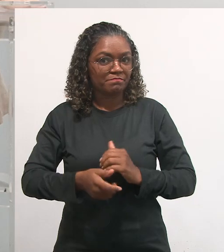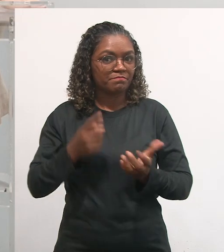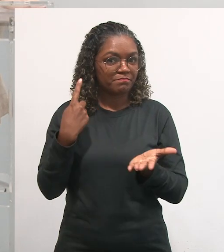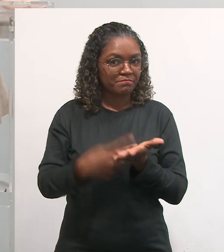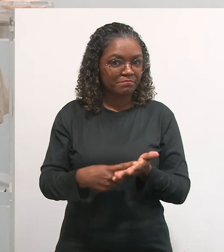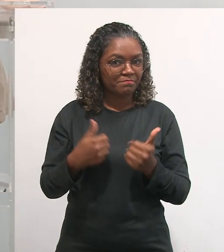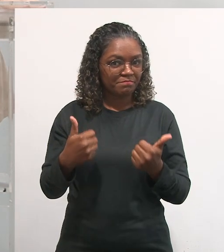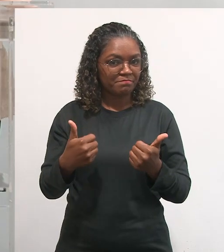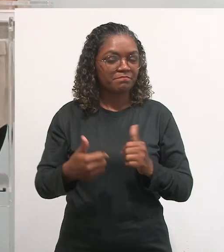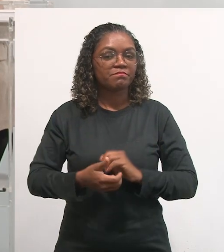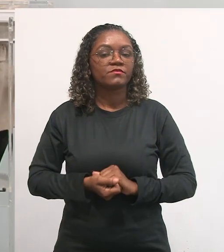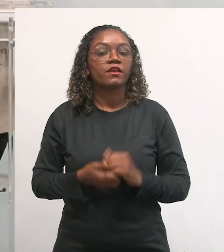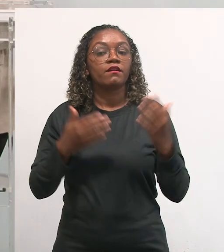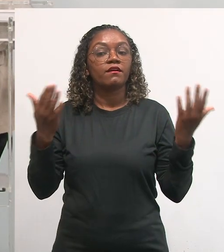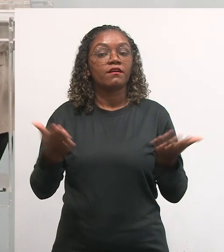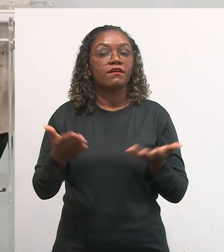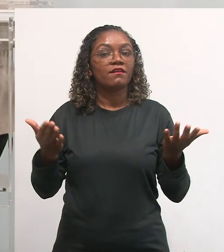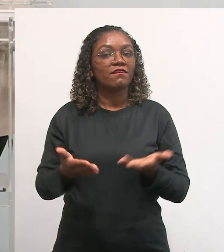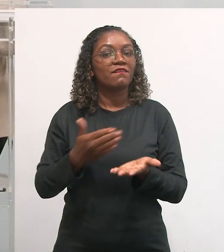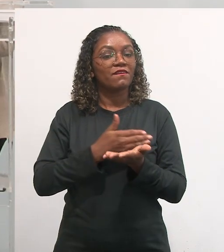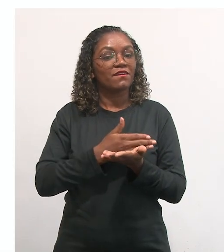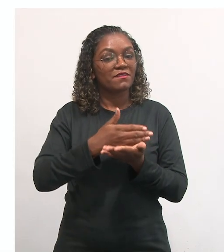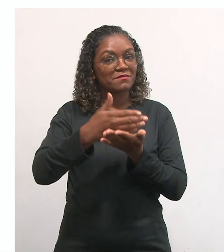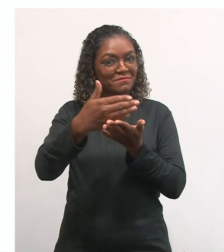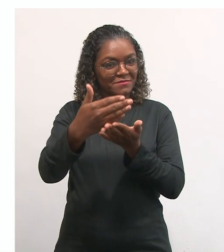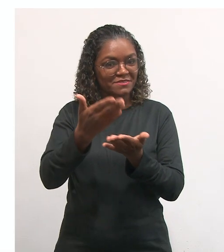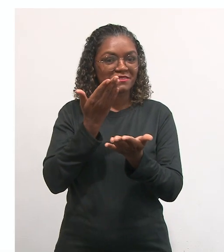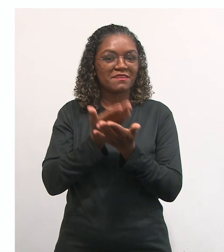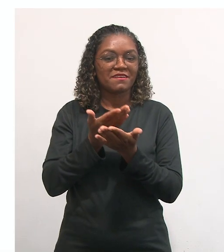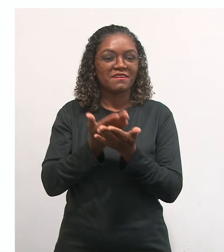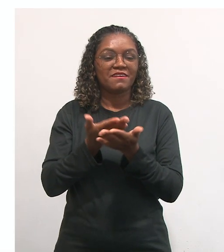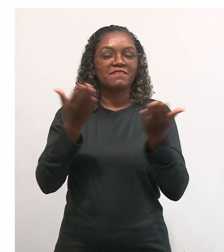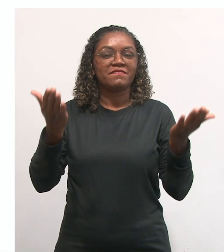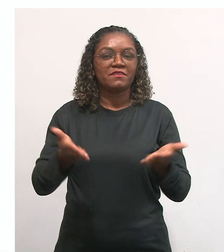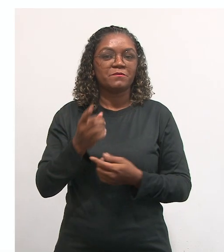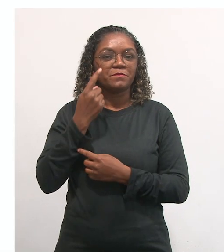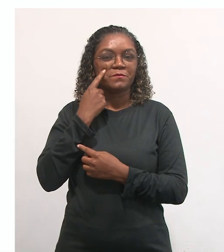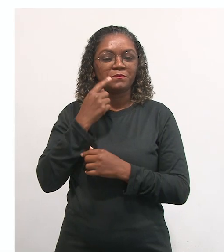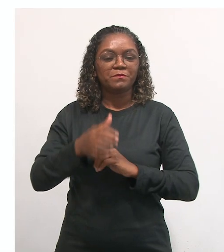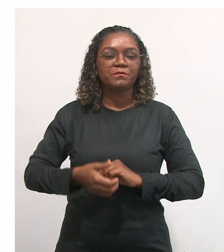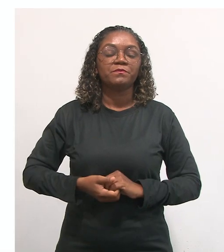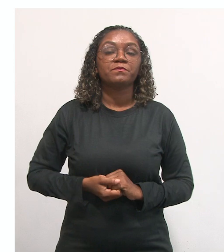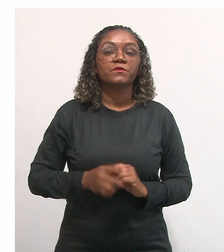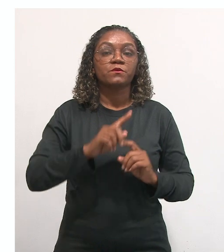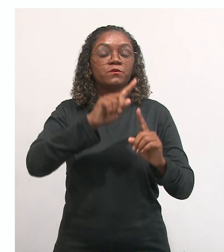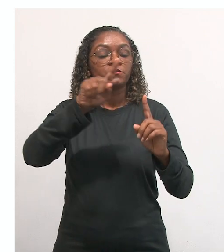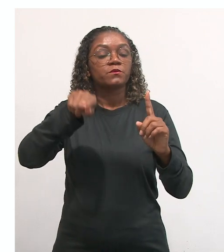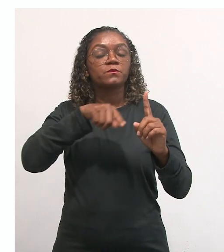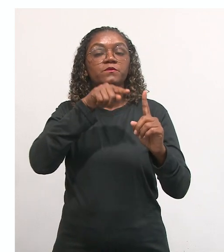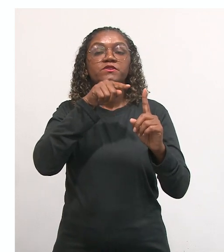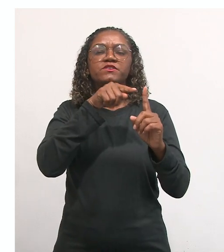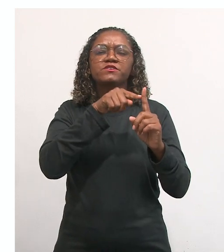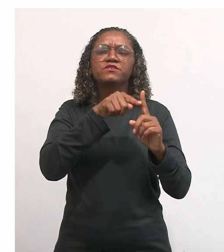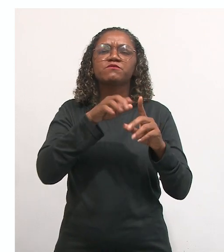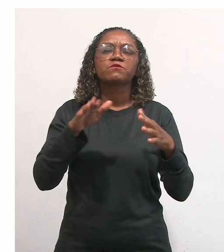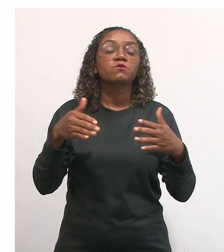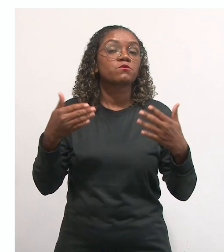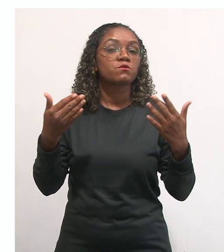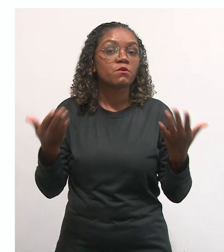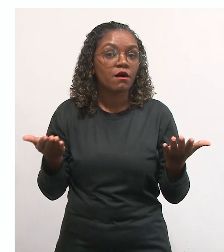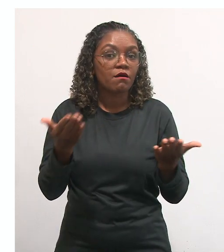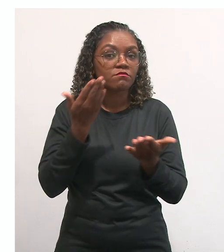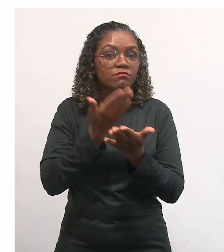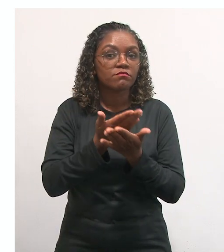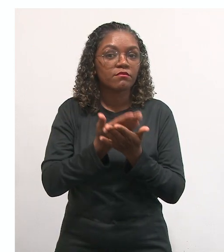Combinado então vamos dar início aqui a nossa próxima aula vem comigo na tela nós temos aqui o objetivo dessa aula que é conhecer as